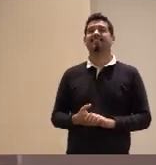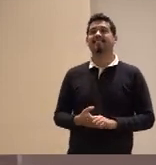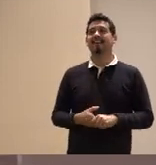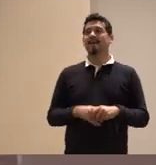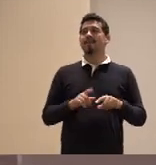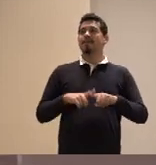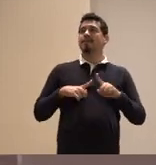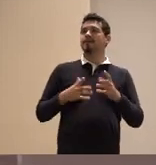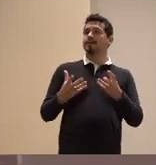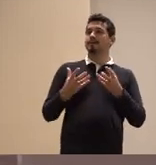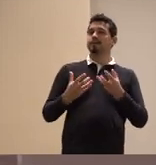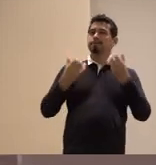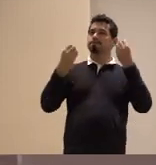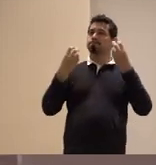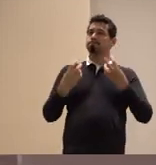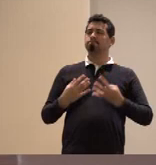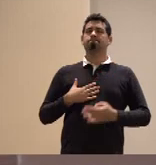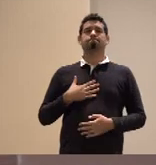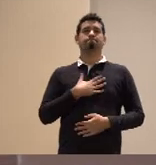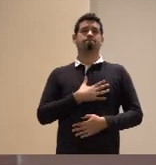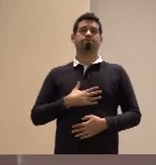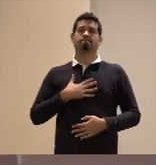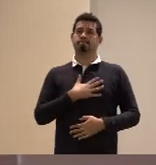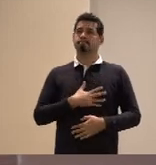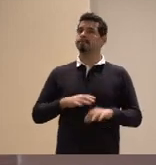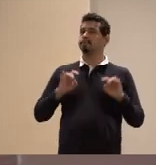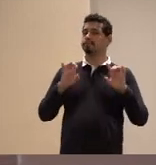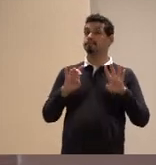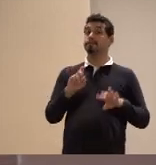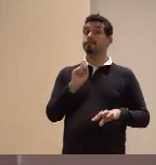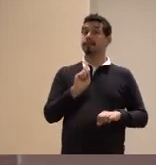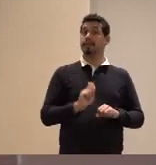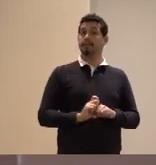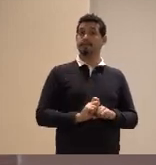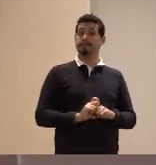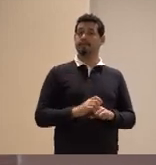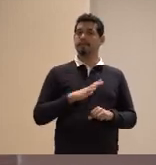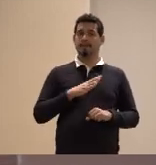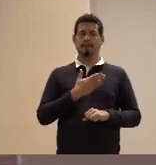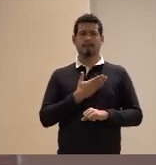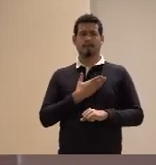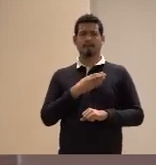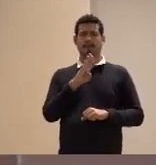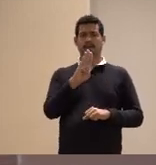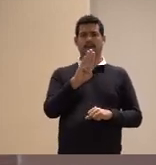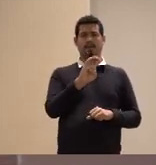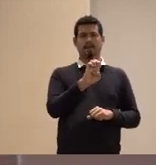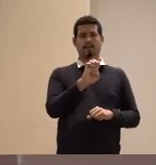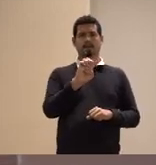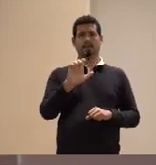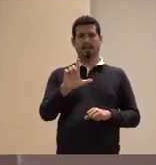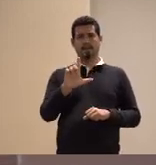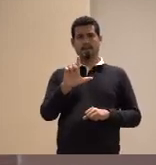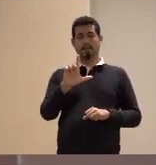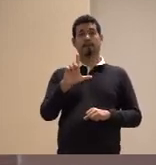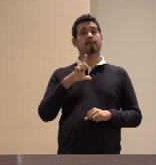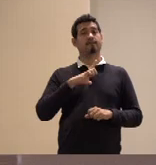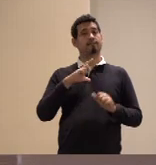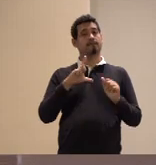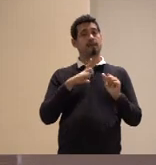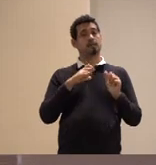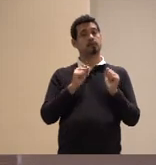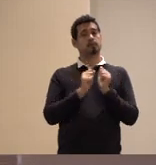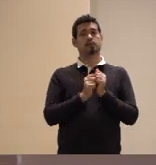Eu quero fazer uma saudação especial aqui à minha colega Bel Bittencourt, que faz parte